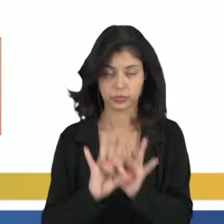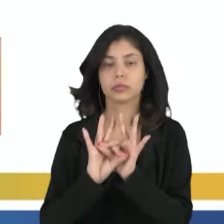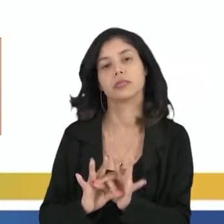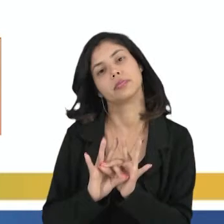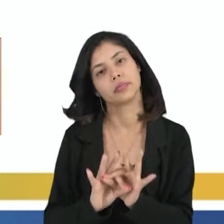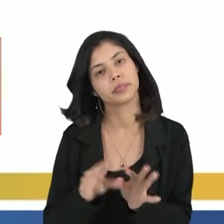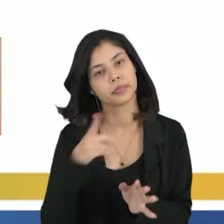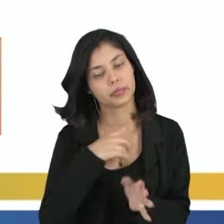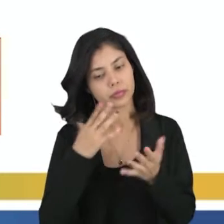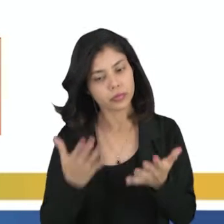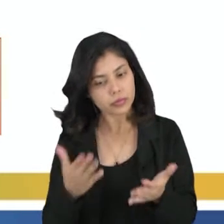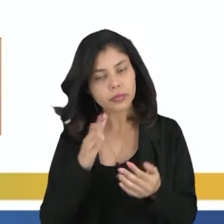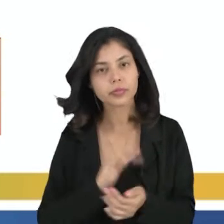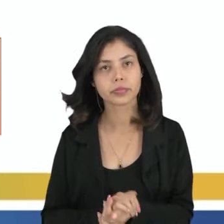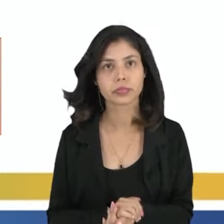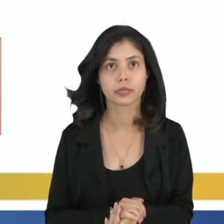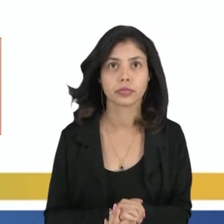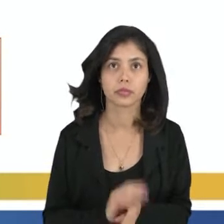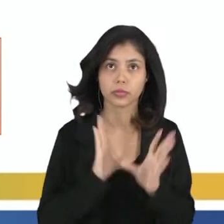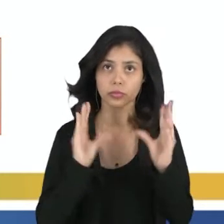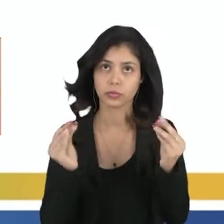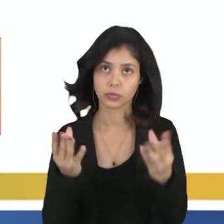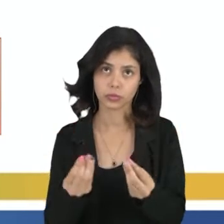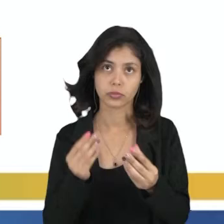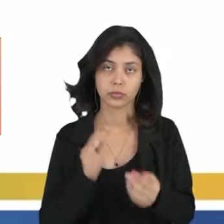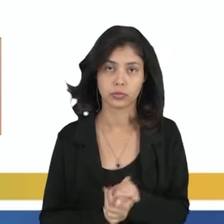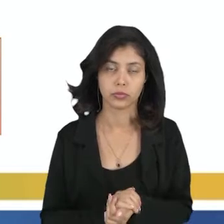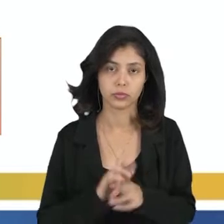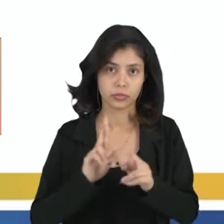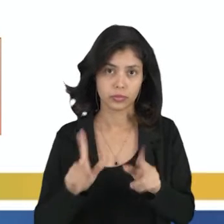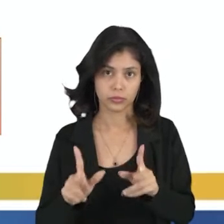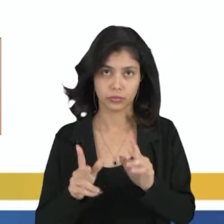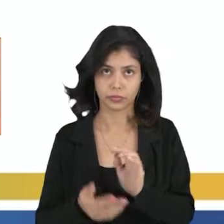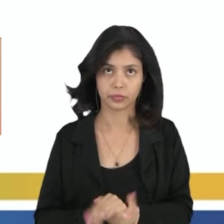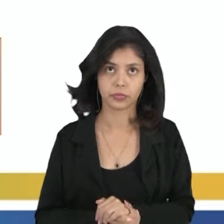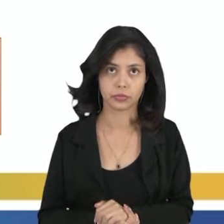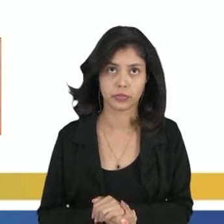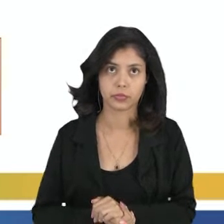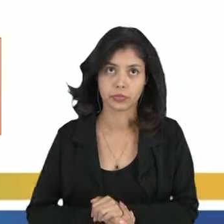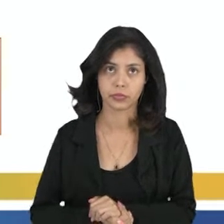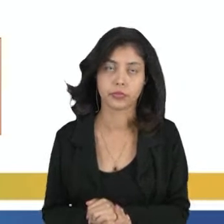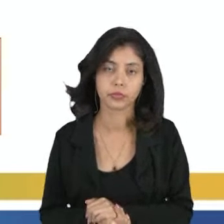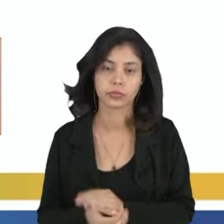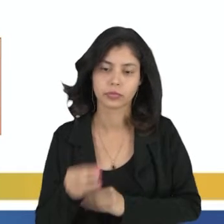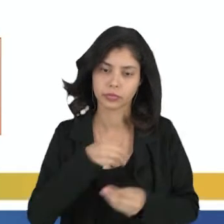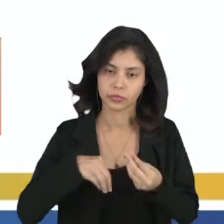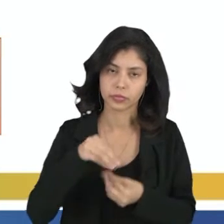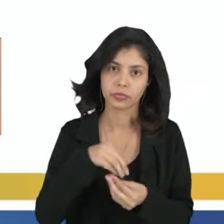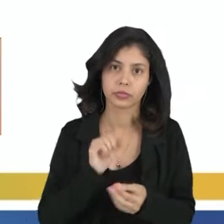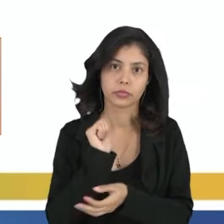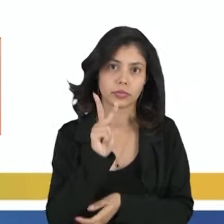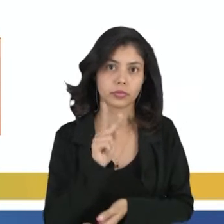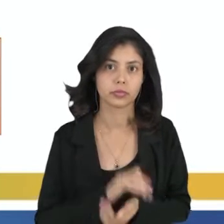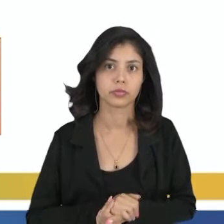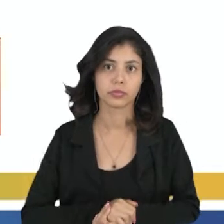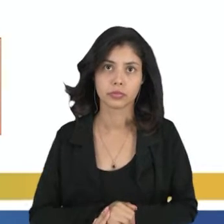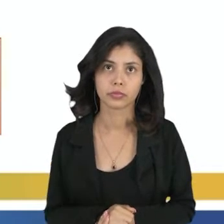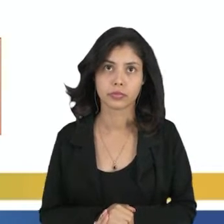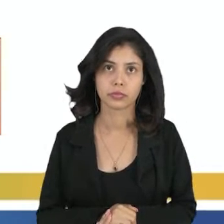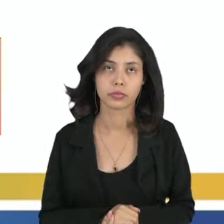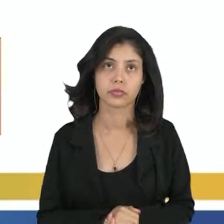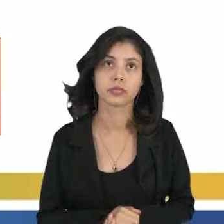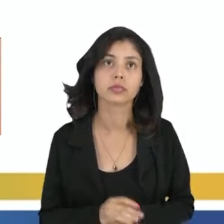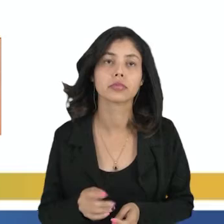ligações e tendo a formação de uma substância diferente da dos reagentes, ok? Então, todas